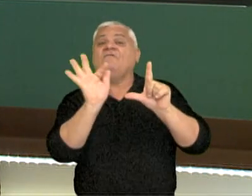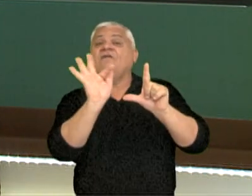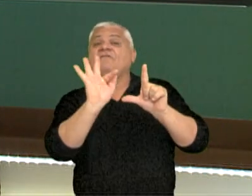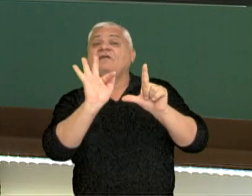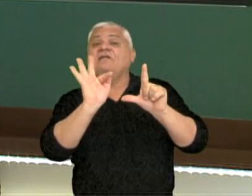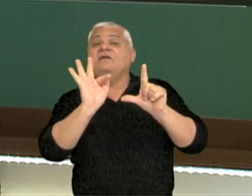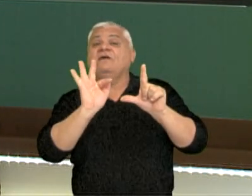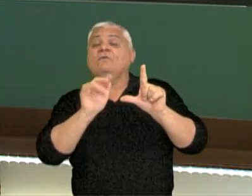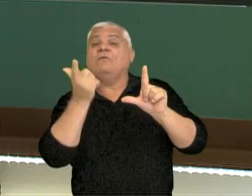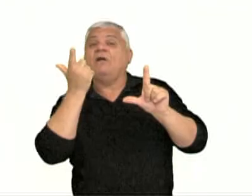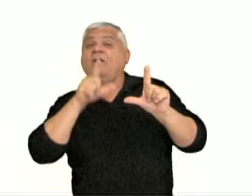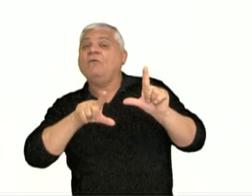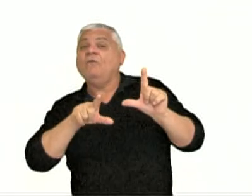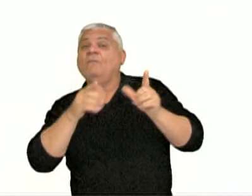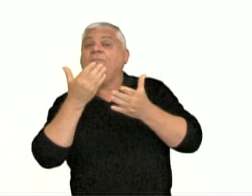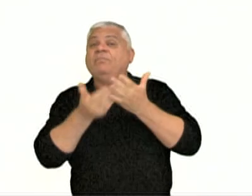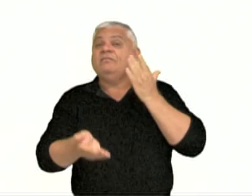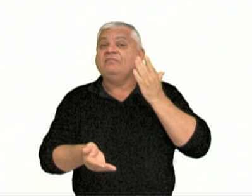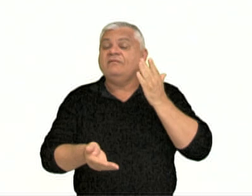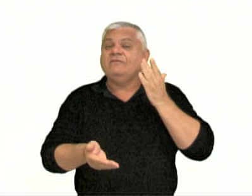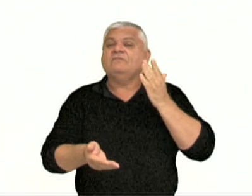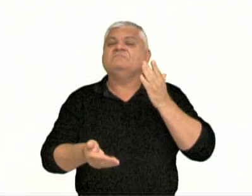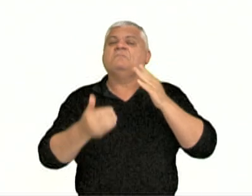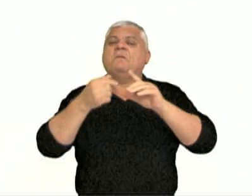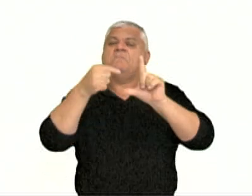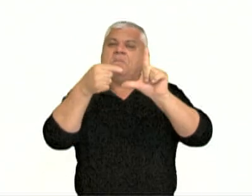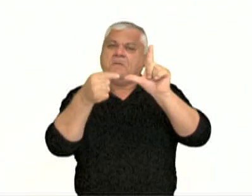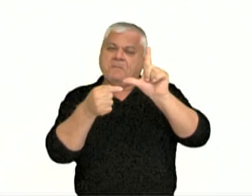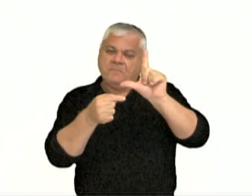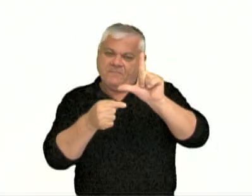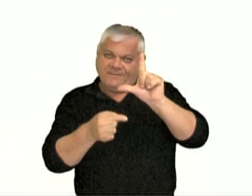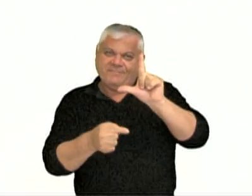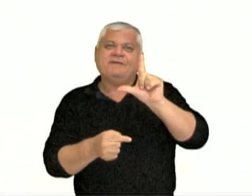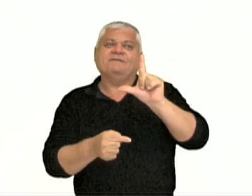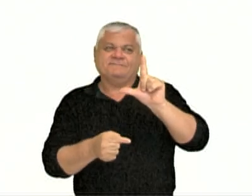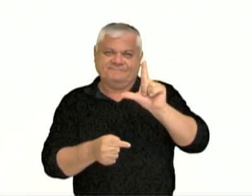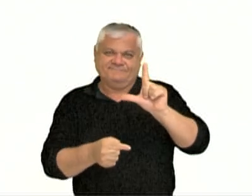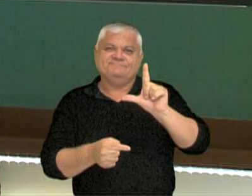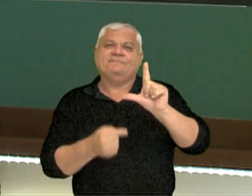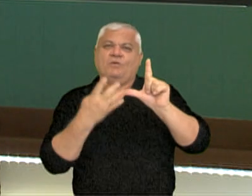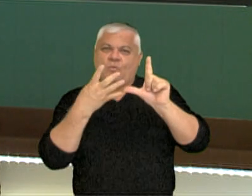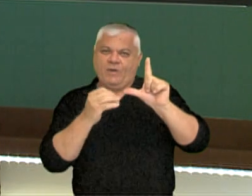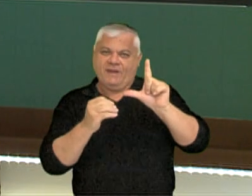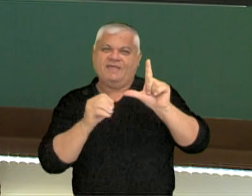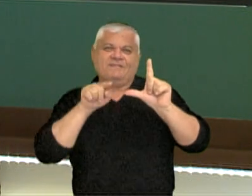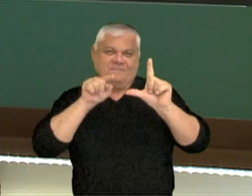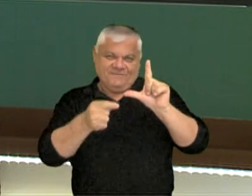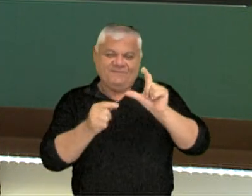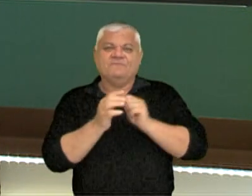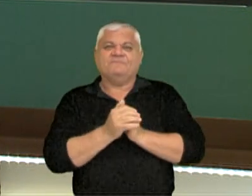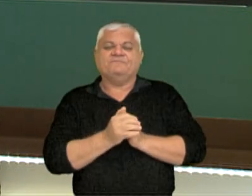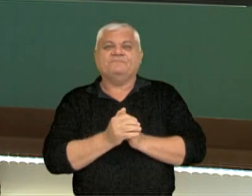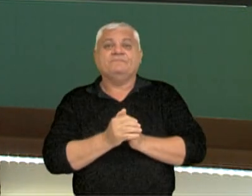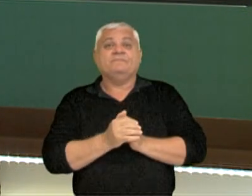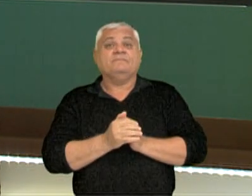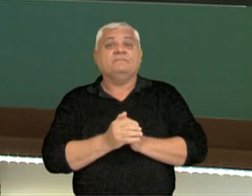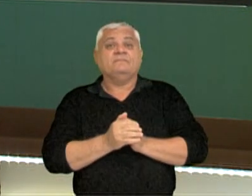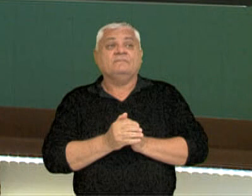ou prejuízo? Prejuízo, né? Menos 40 mil reais, ok?